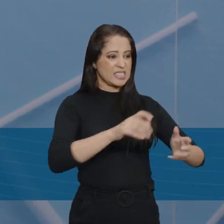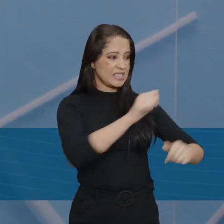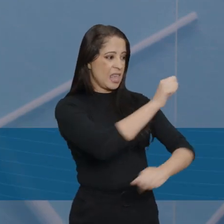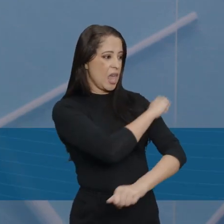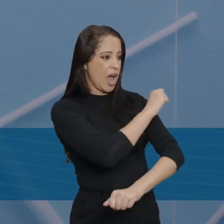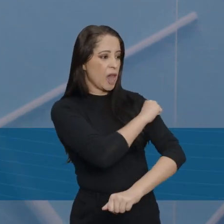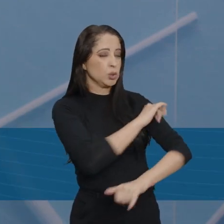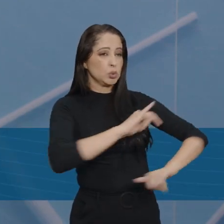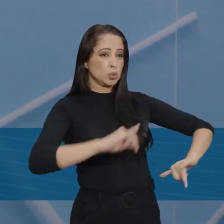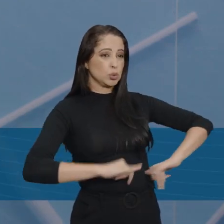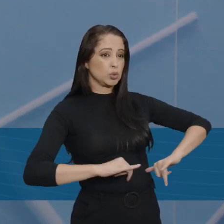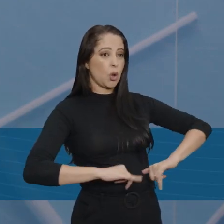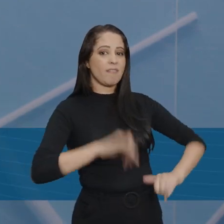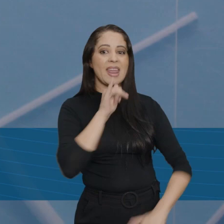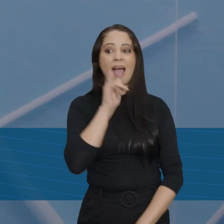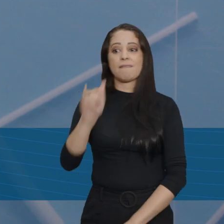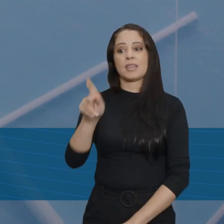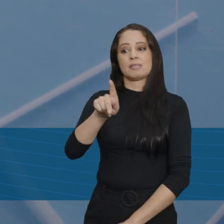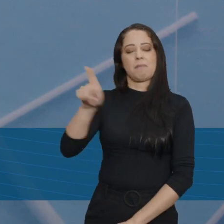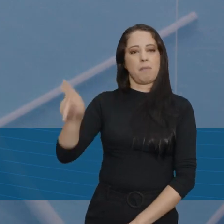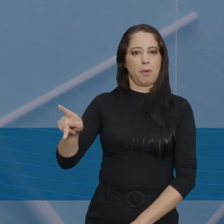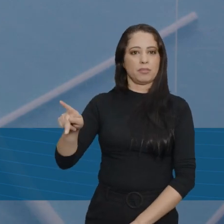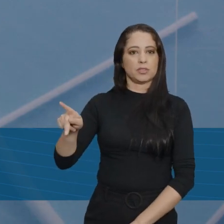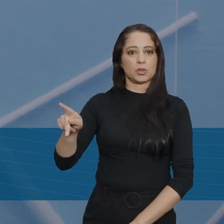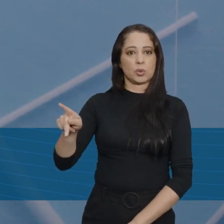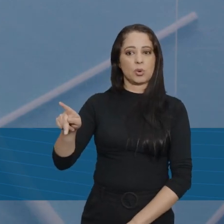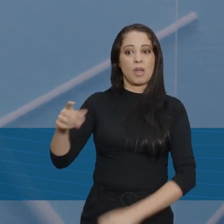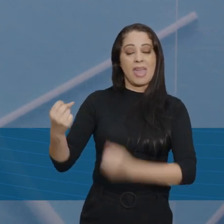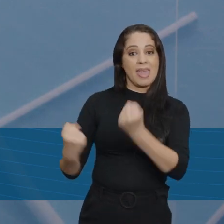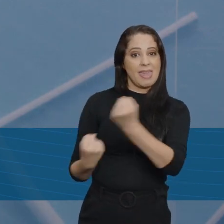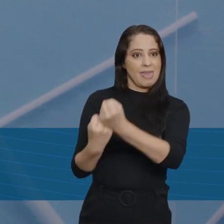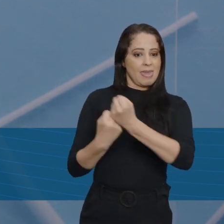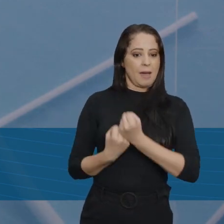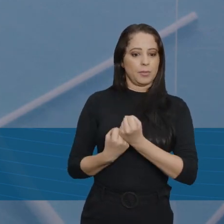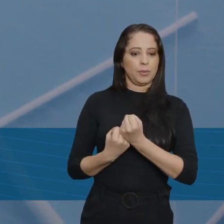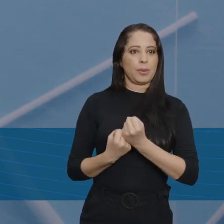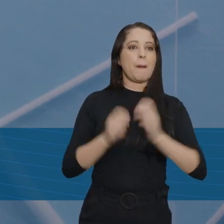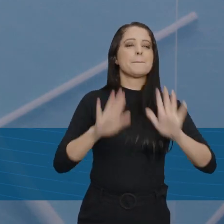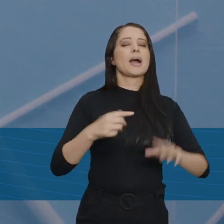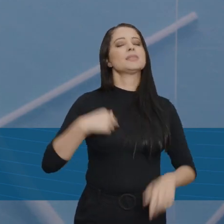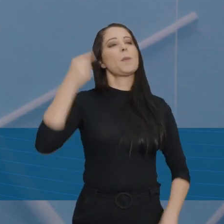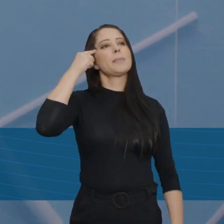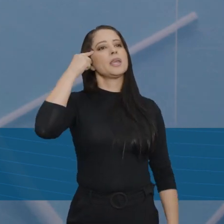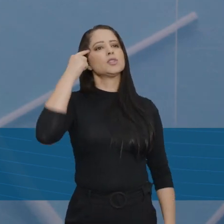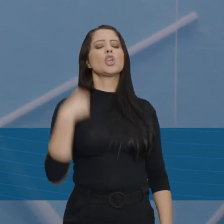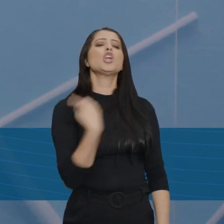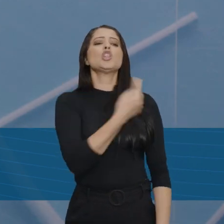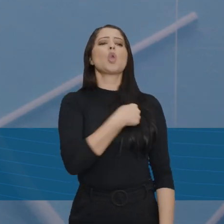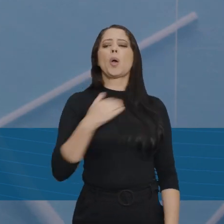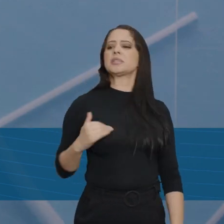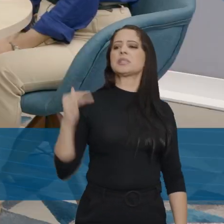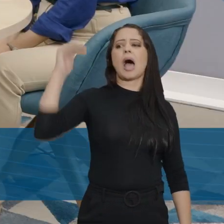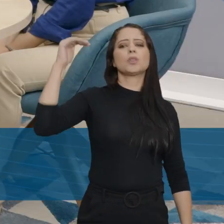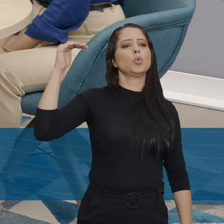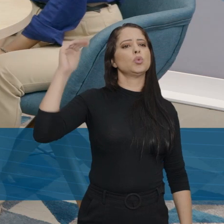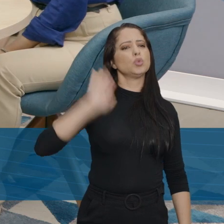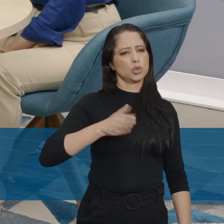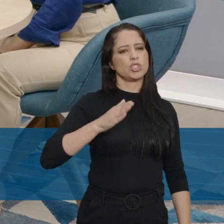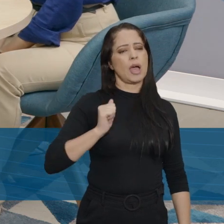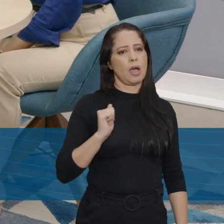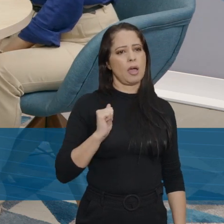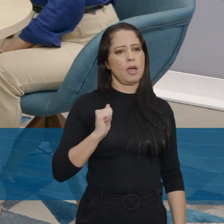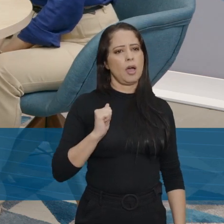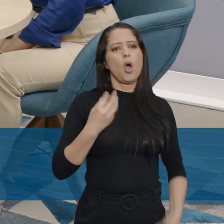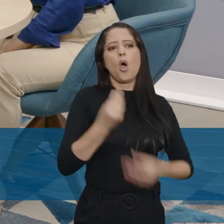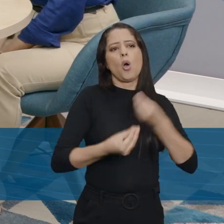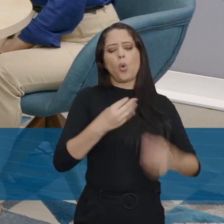recorrer na escola, tenham professores, mas aí a gente se pergunta, né, como estamos nós adultos, né? Nós